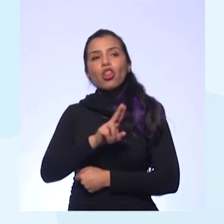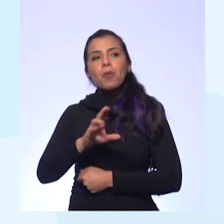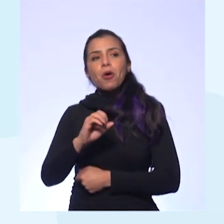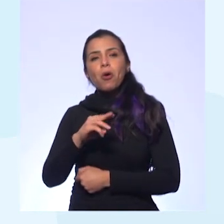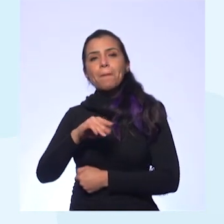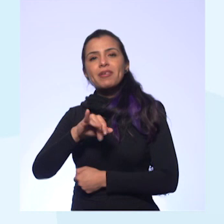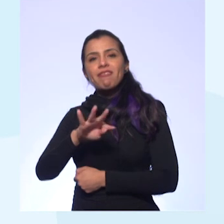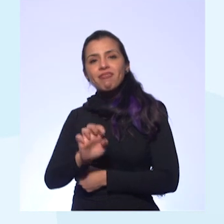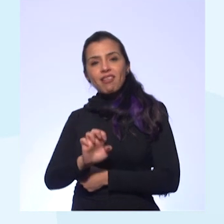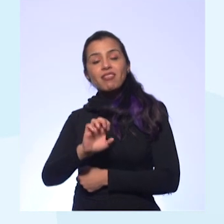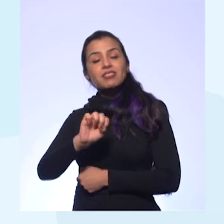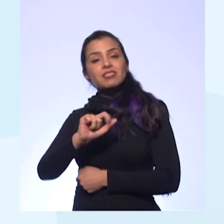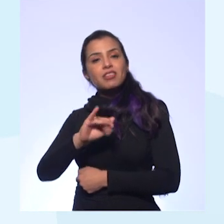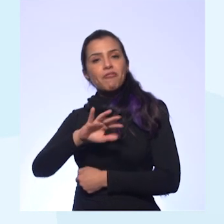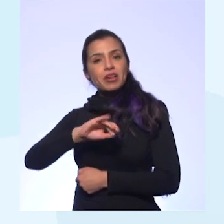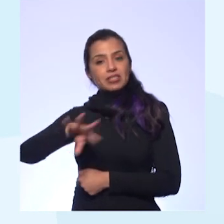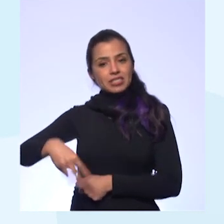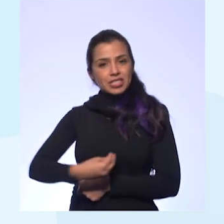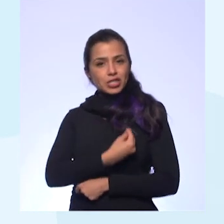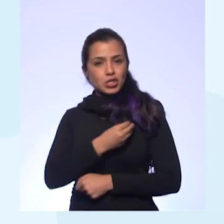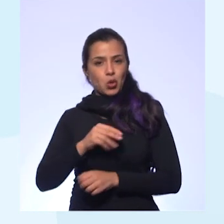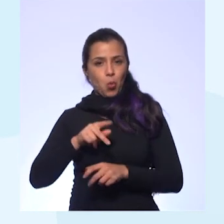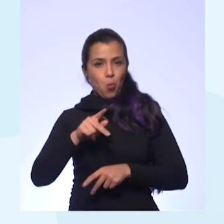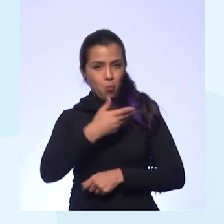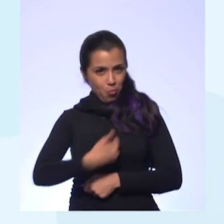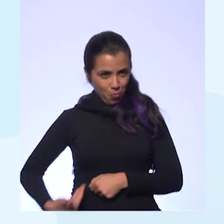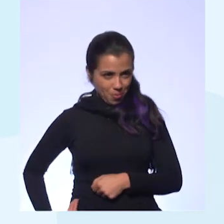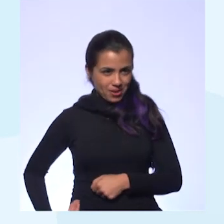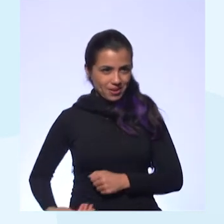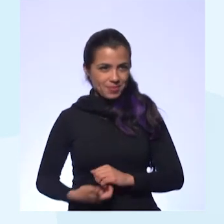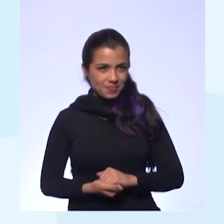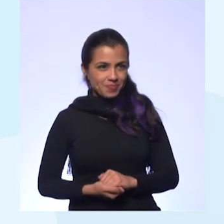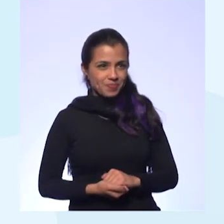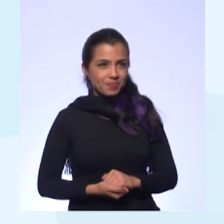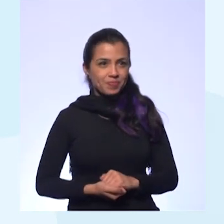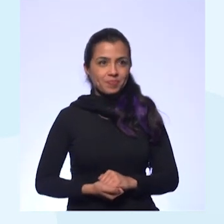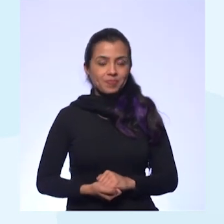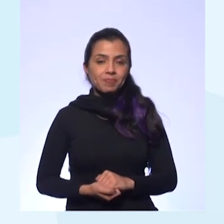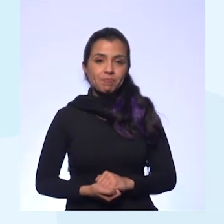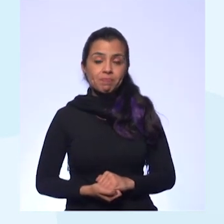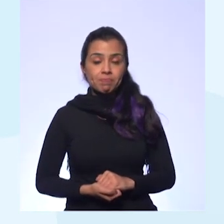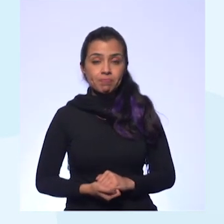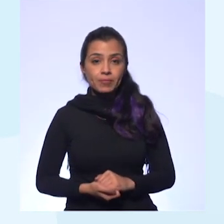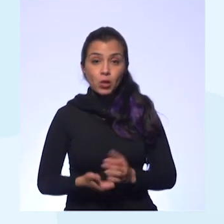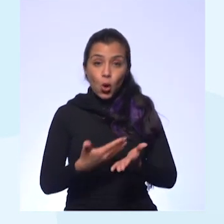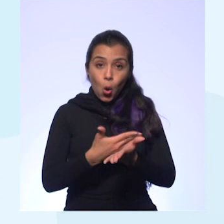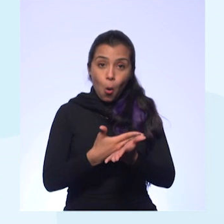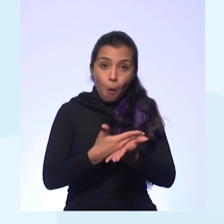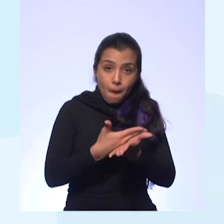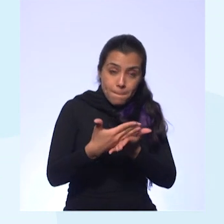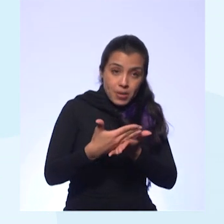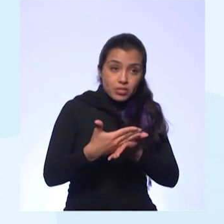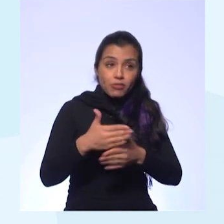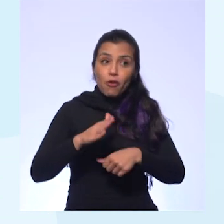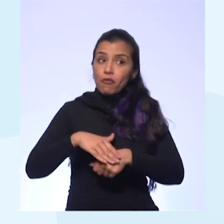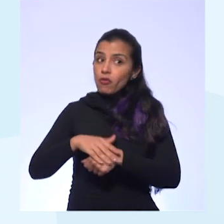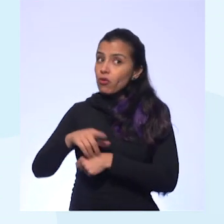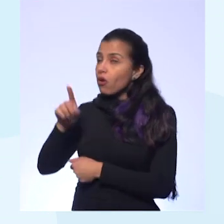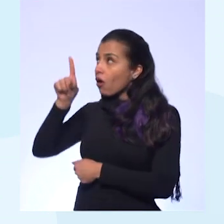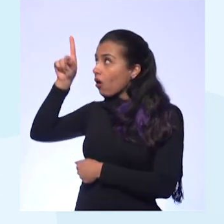Salvação Pública. O Robespierre era o próprio presidente desse comitê, e as primeiras medidas que eles tomaram foram essas